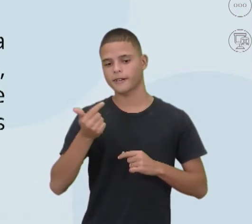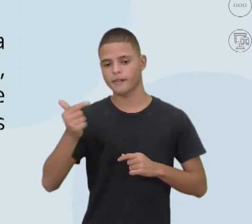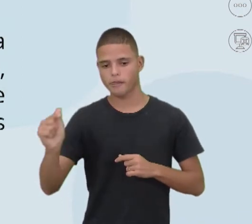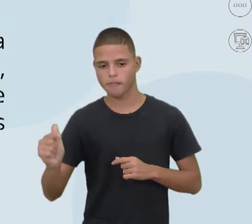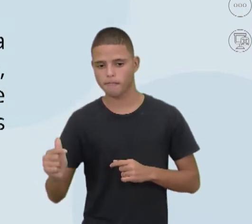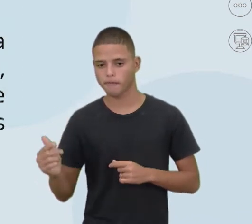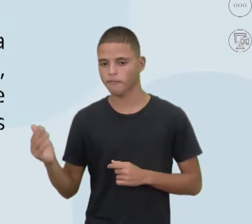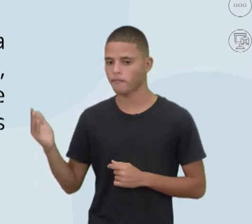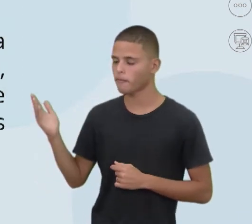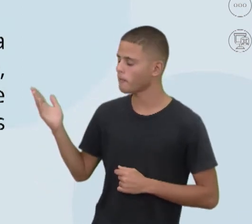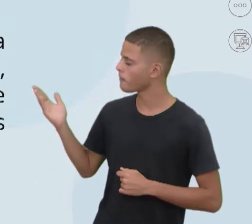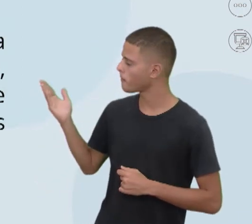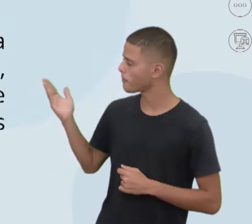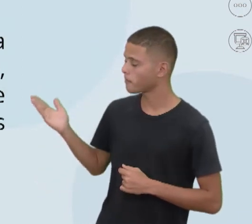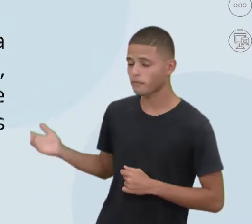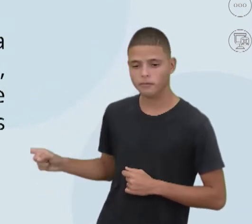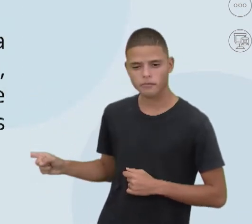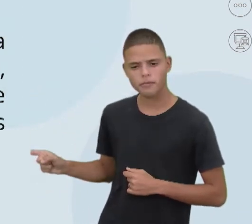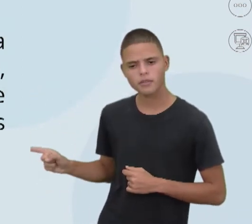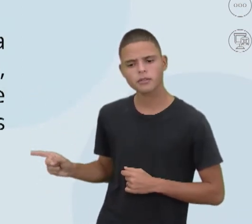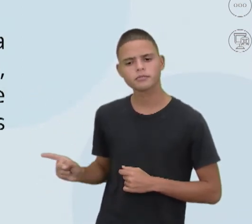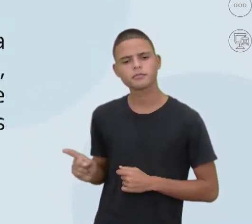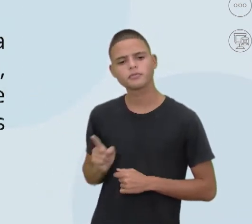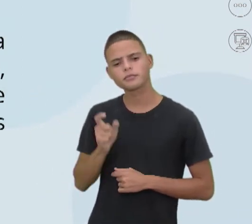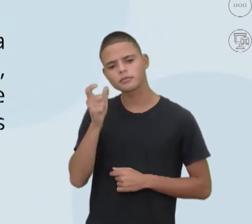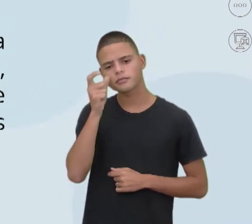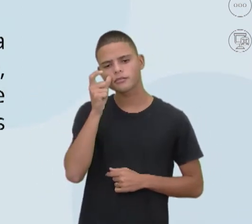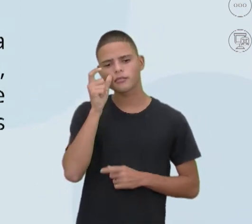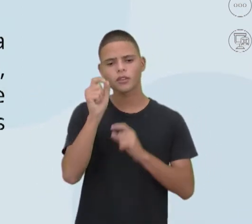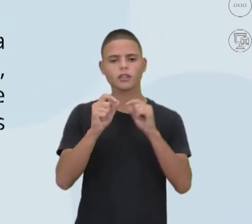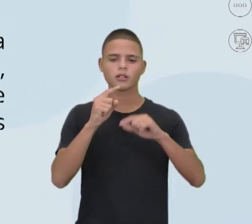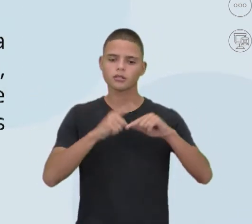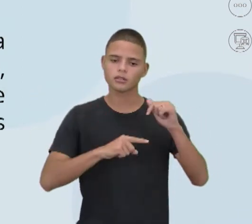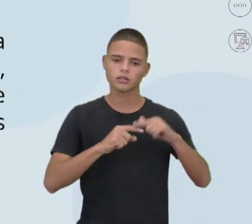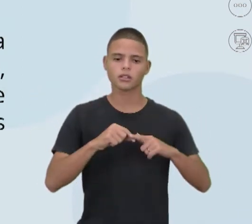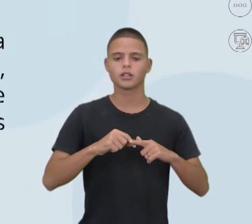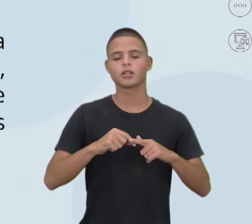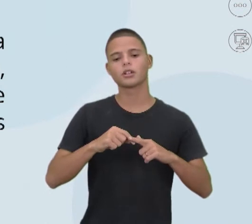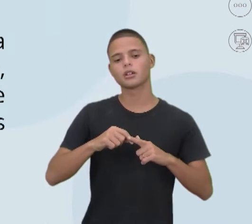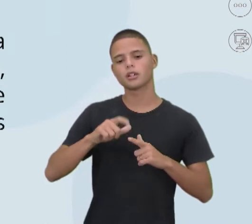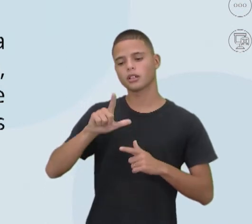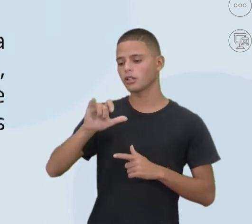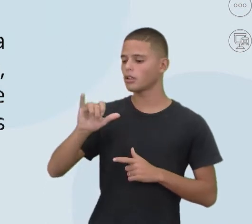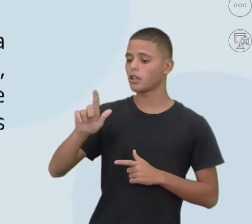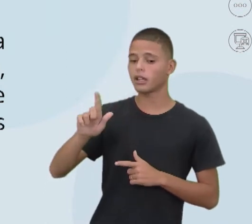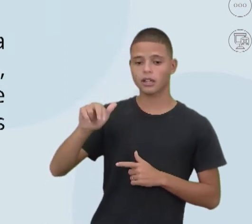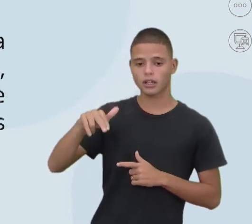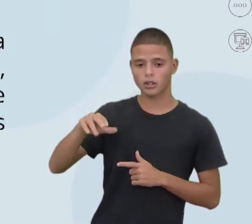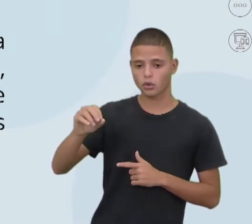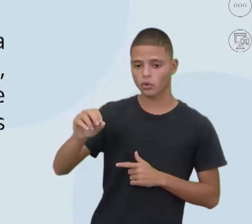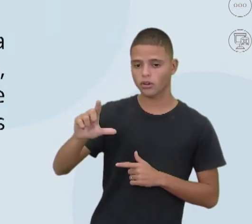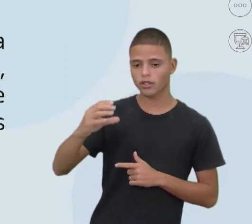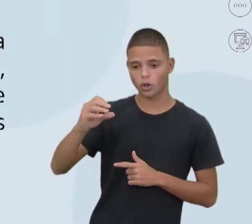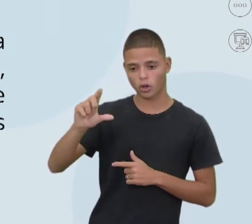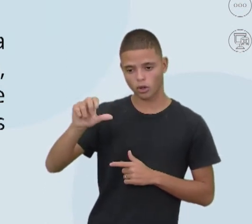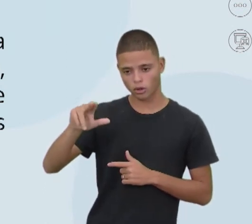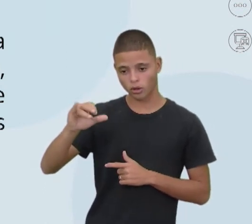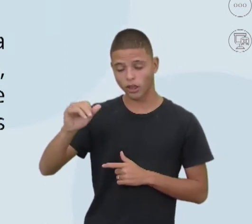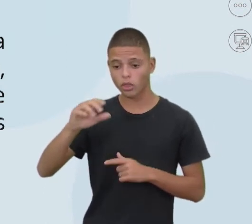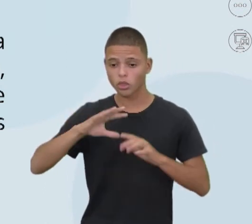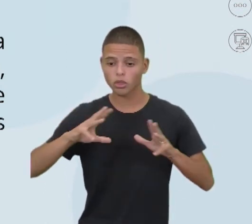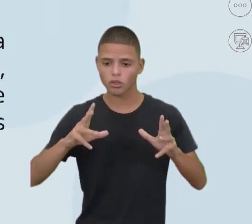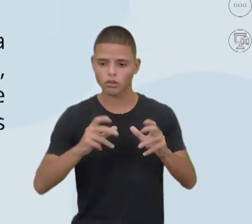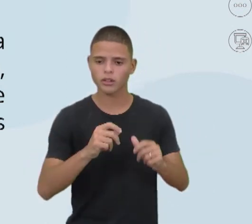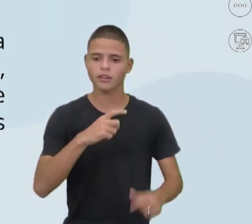definições. Essa terceira é interessante porque biomassa é um material lignocelulósico. É porque todos os vegetais, eles são